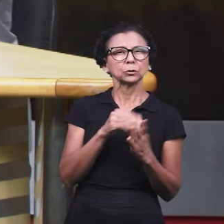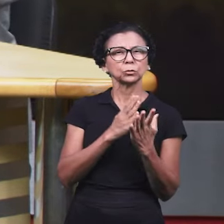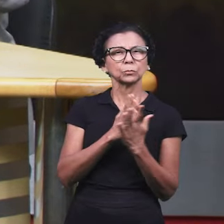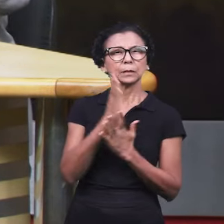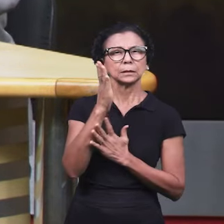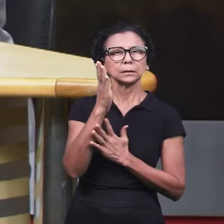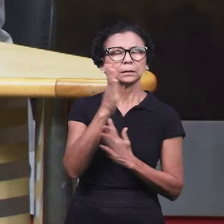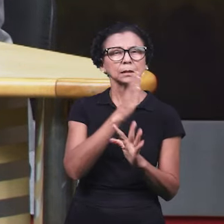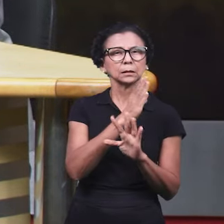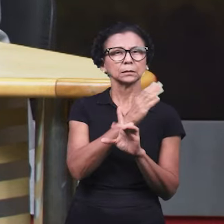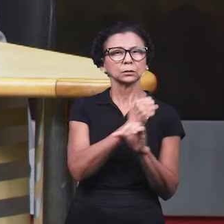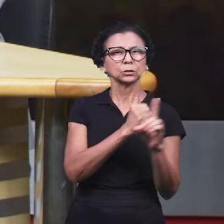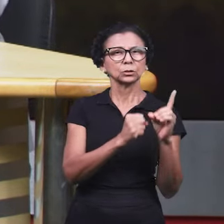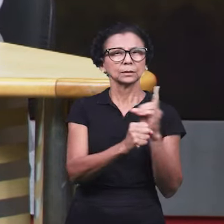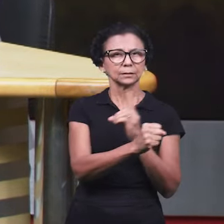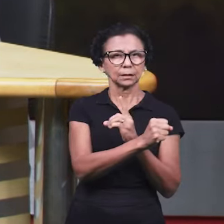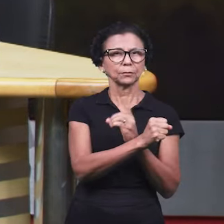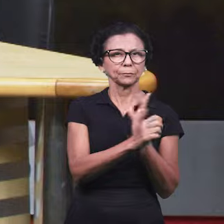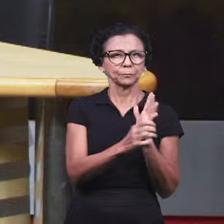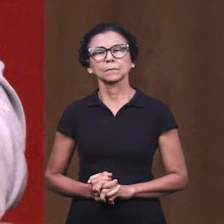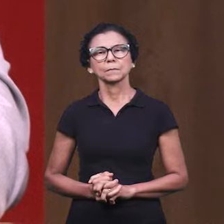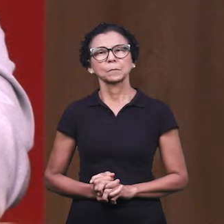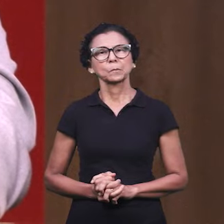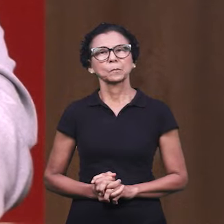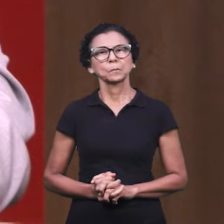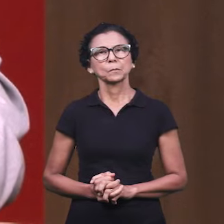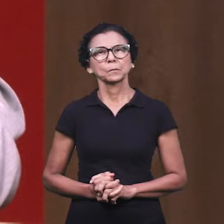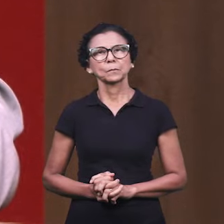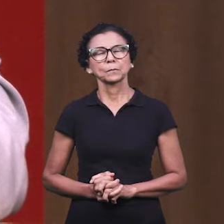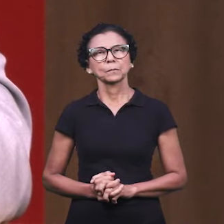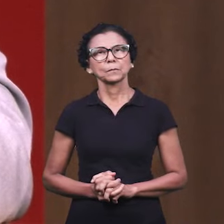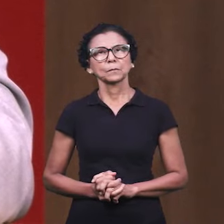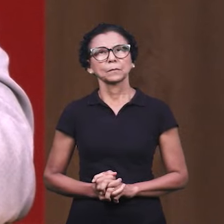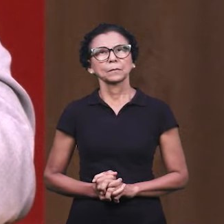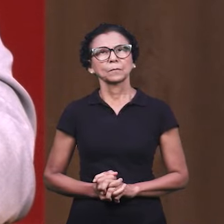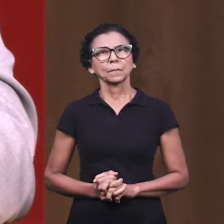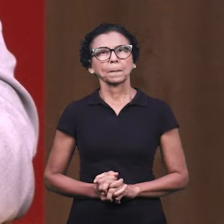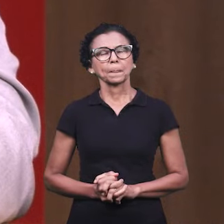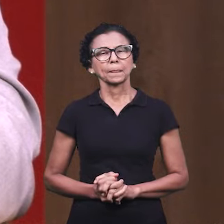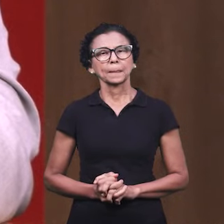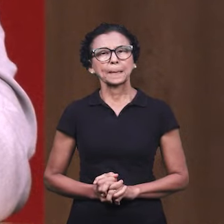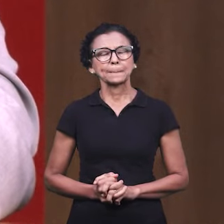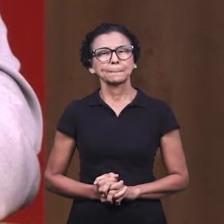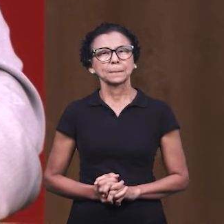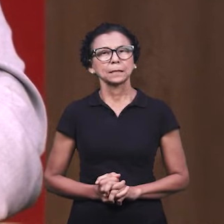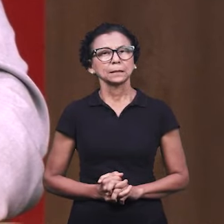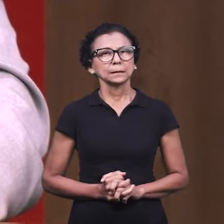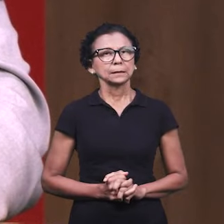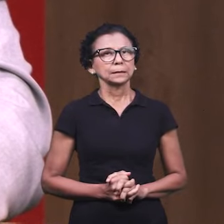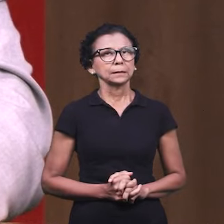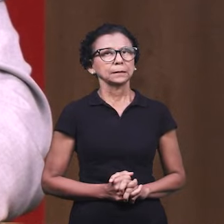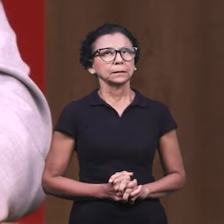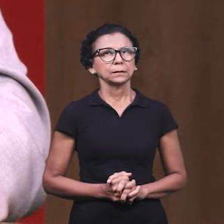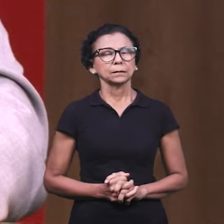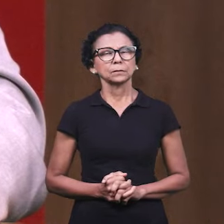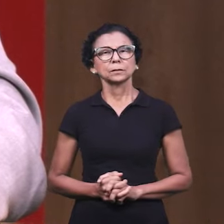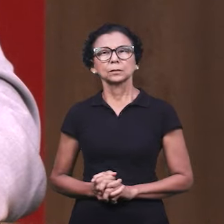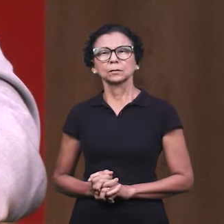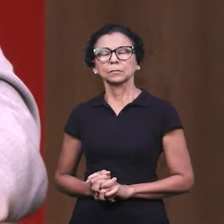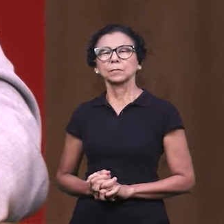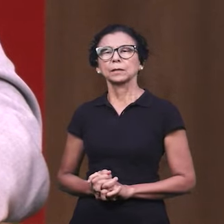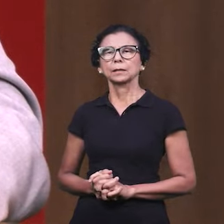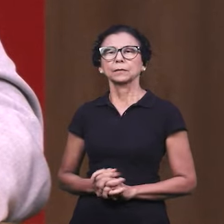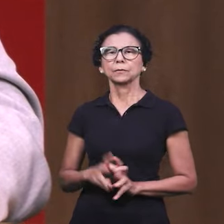alinhamento social de uma de uma perspectiva social eh Ricardo tem tem tem um aspecto que eu acho muito interessante e e e tá nesse